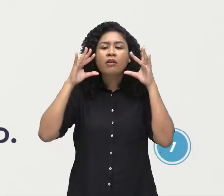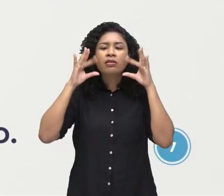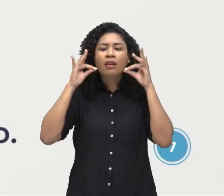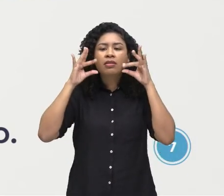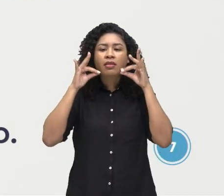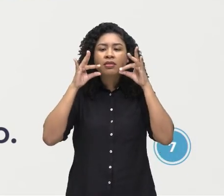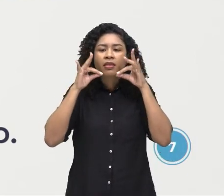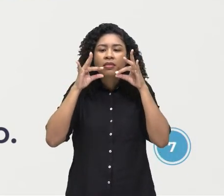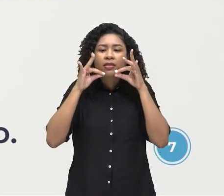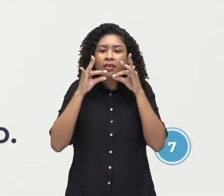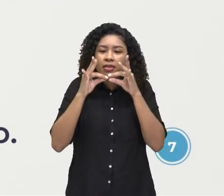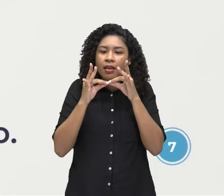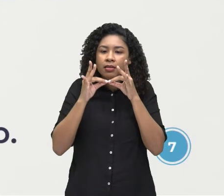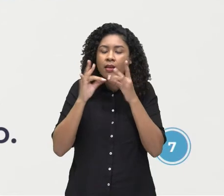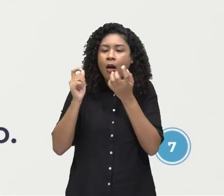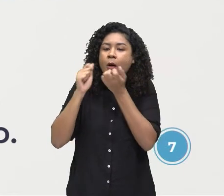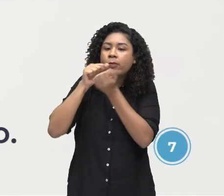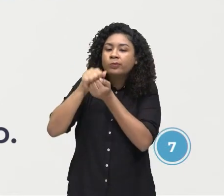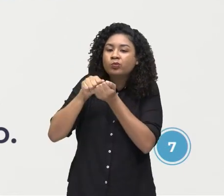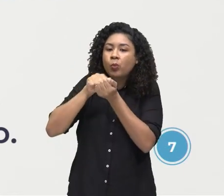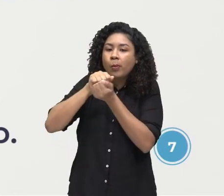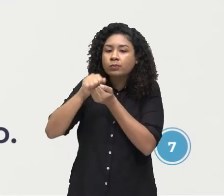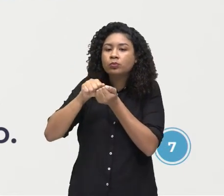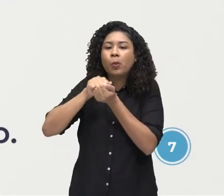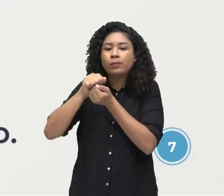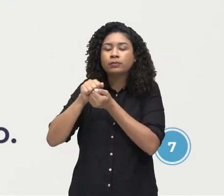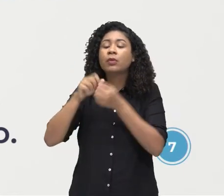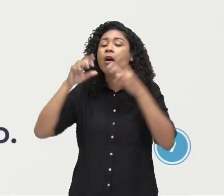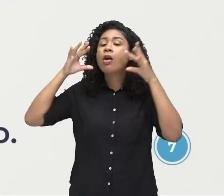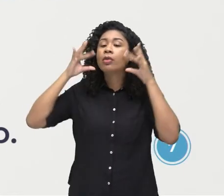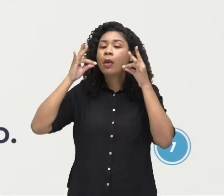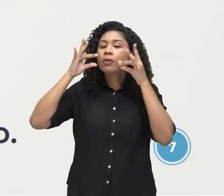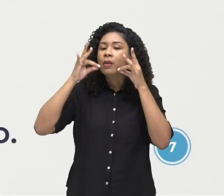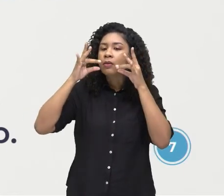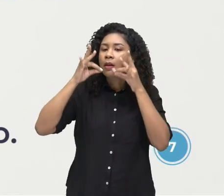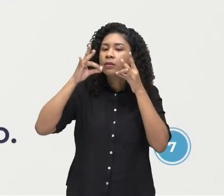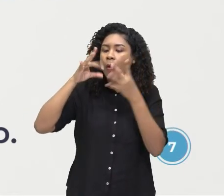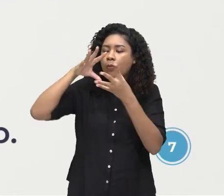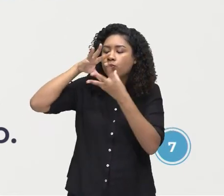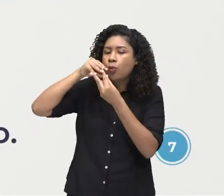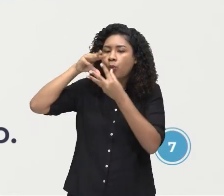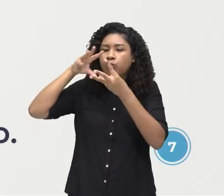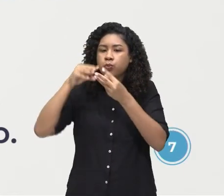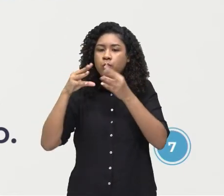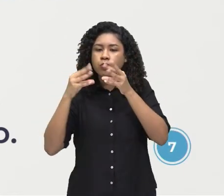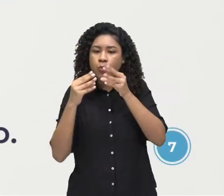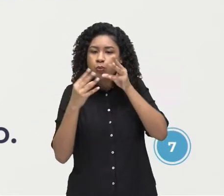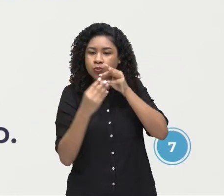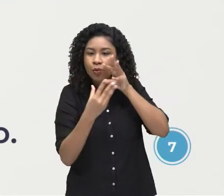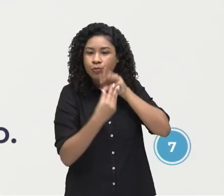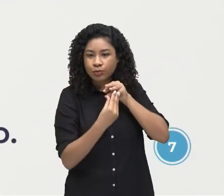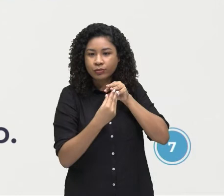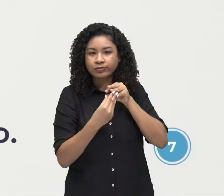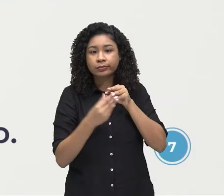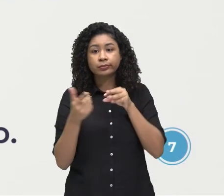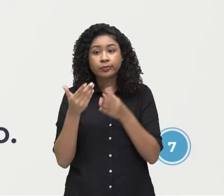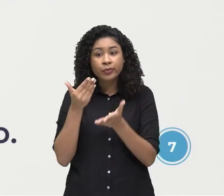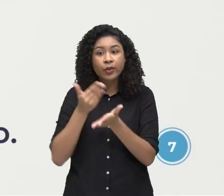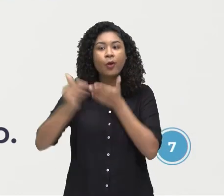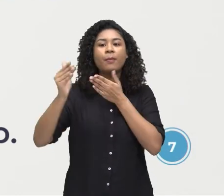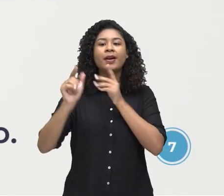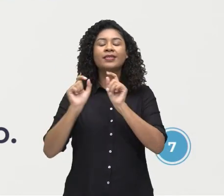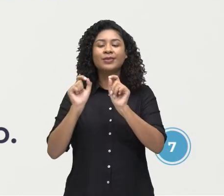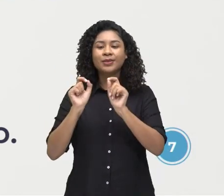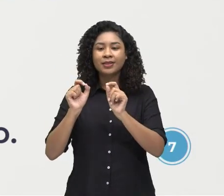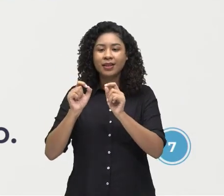saliva existe uma enzima que vai atuar na digestão do amido. Então olha aí o que eu